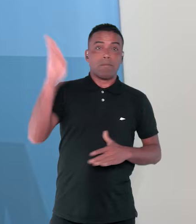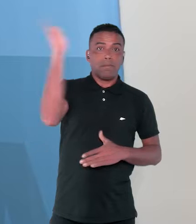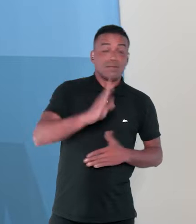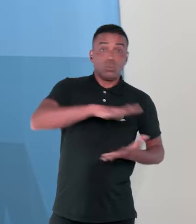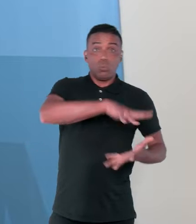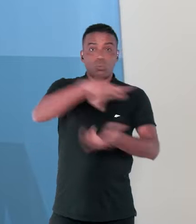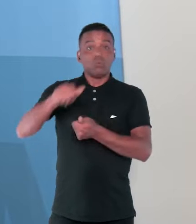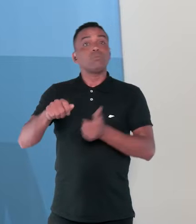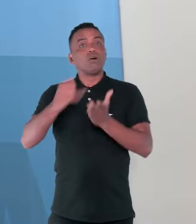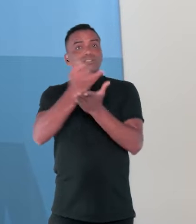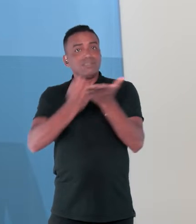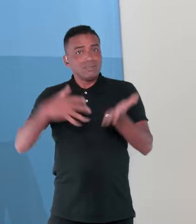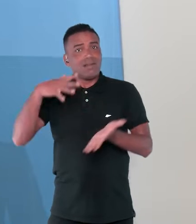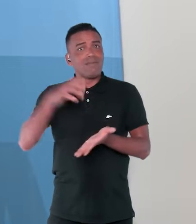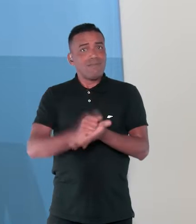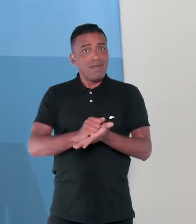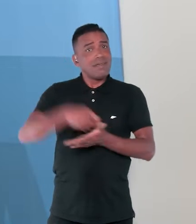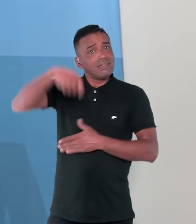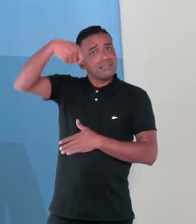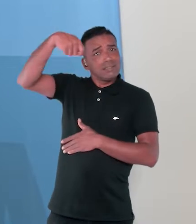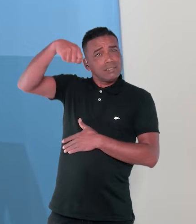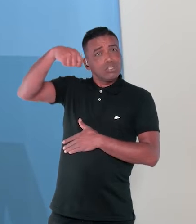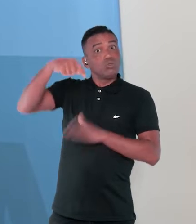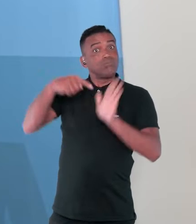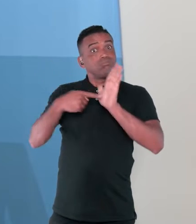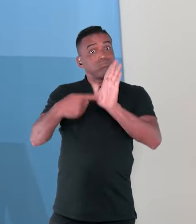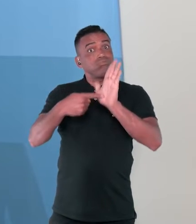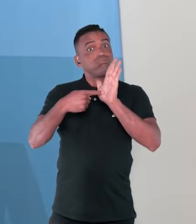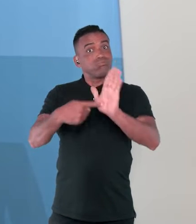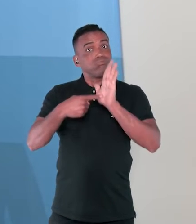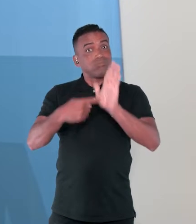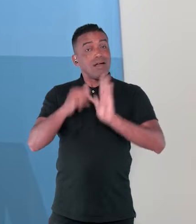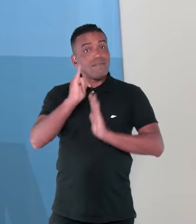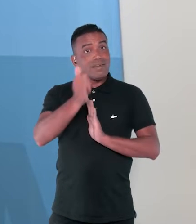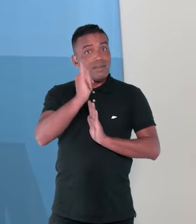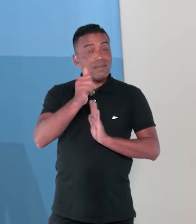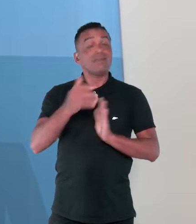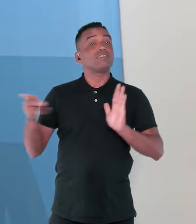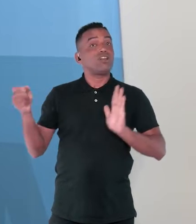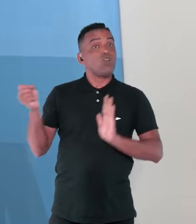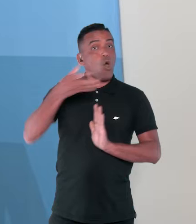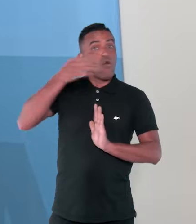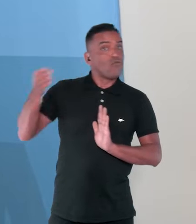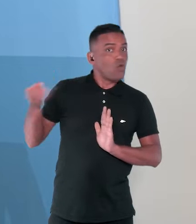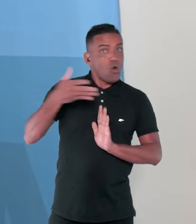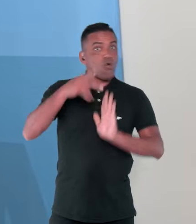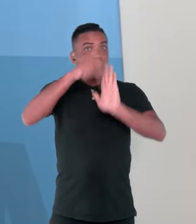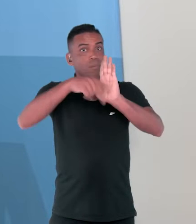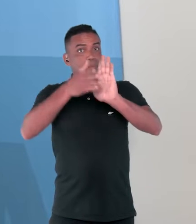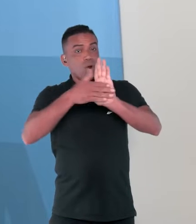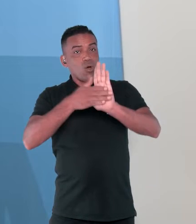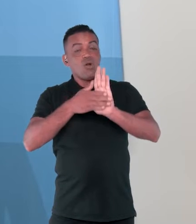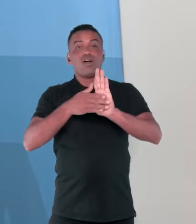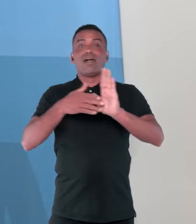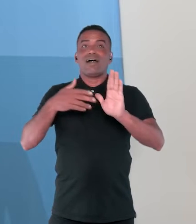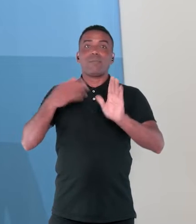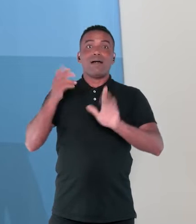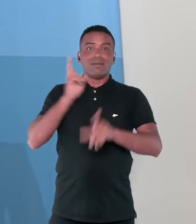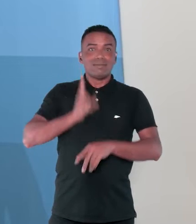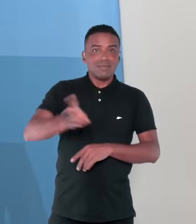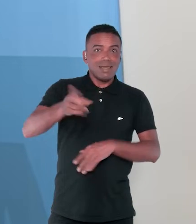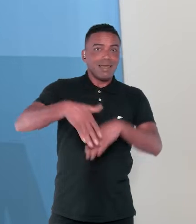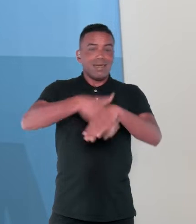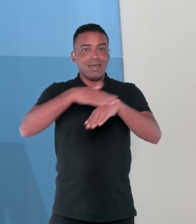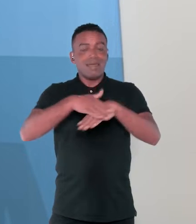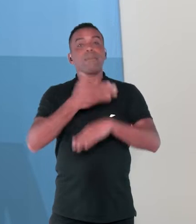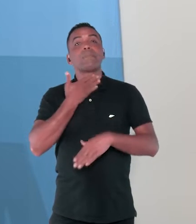se inscrever, ativar o sininho e ser notificado sempre que um novo programa como este entrar no ar. Nas redes sociais